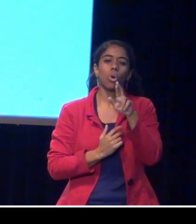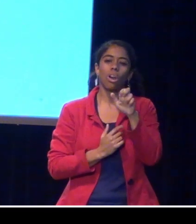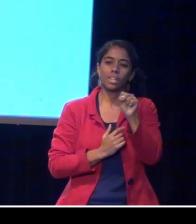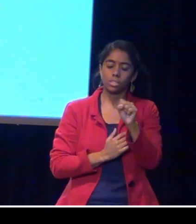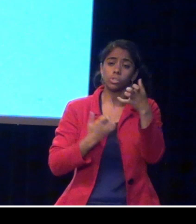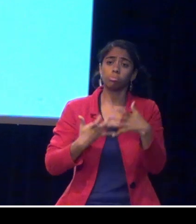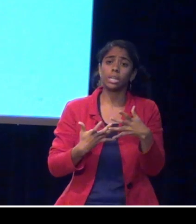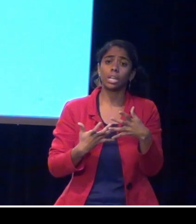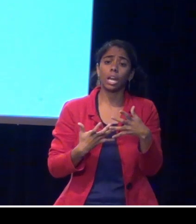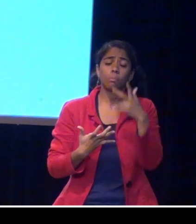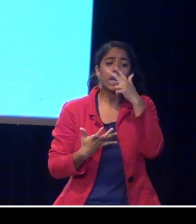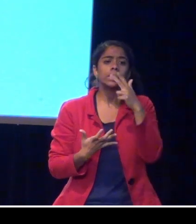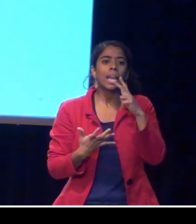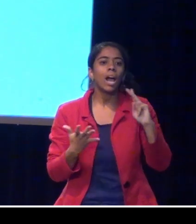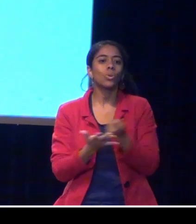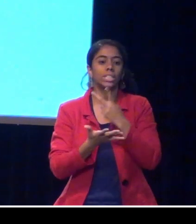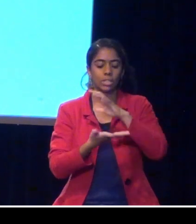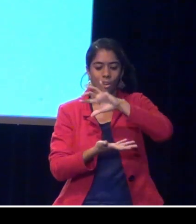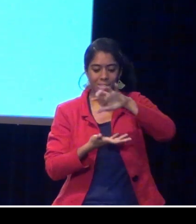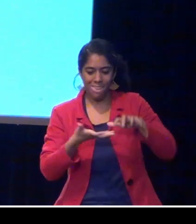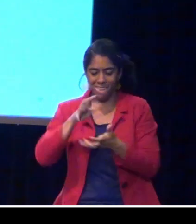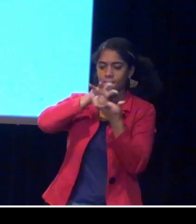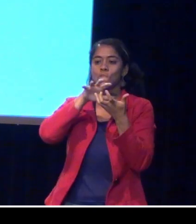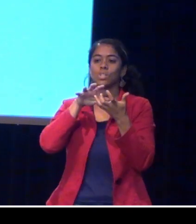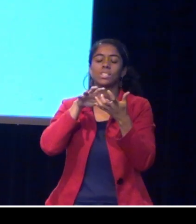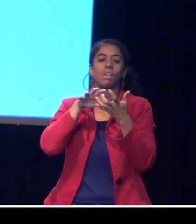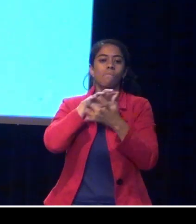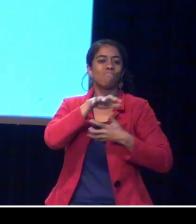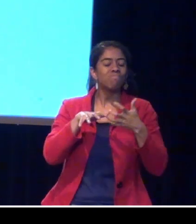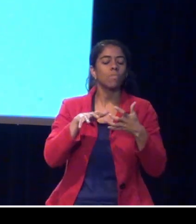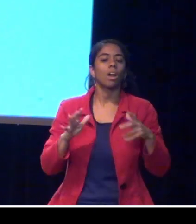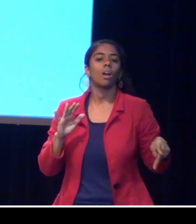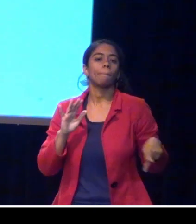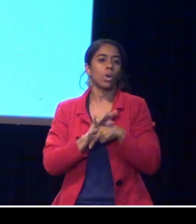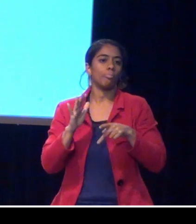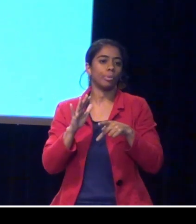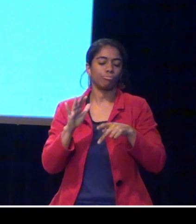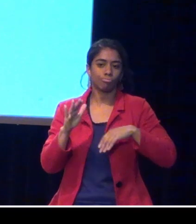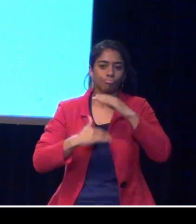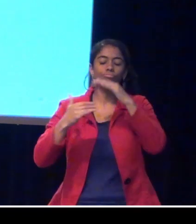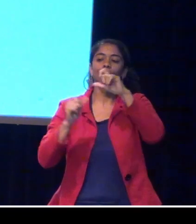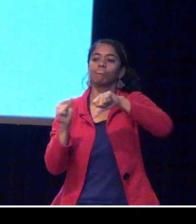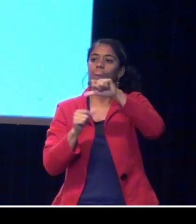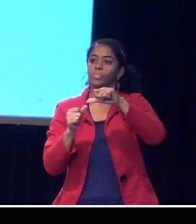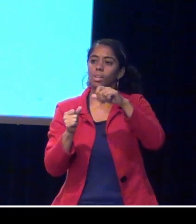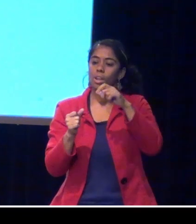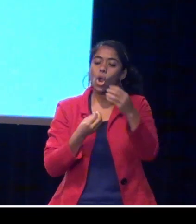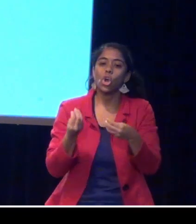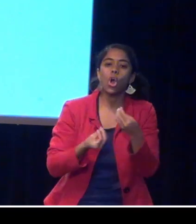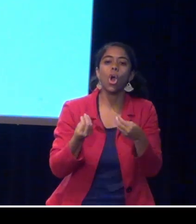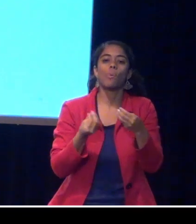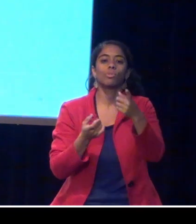informação, né? Uma transformação radical da forma como nós produzimos e disseminamos